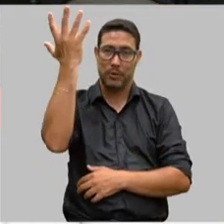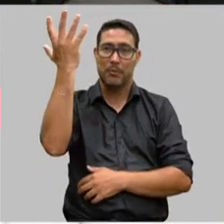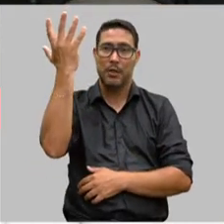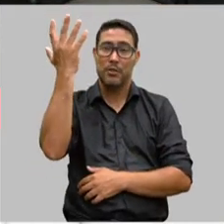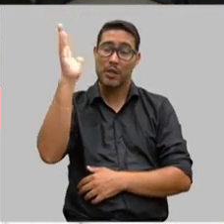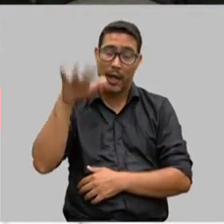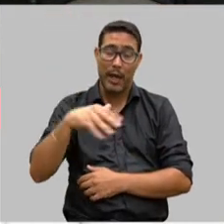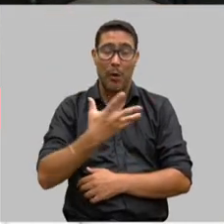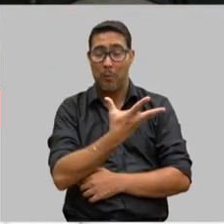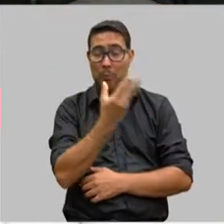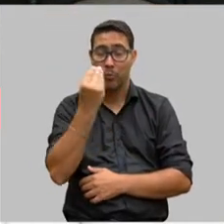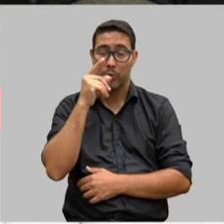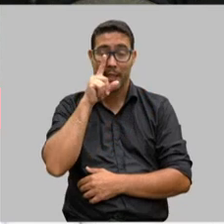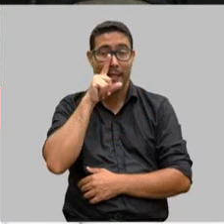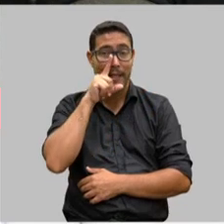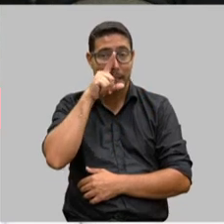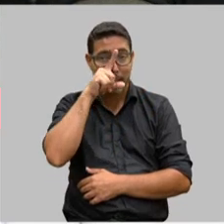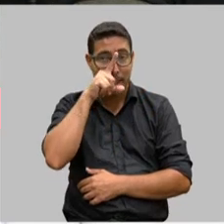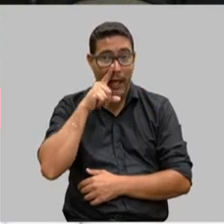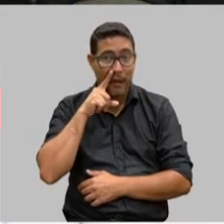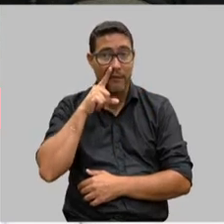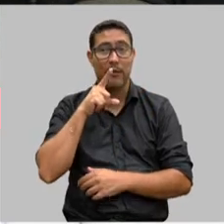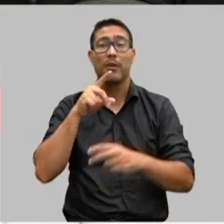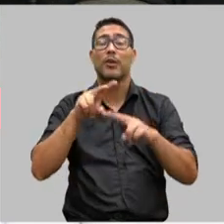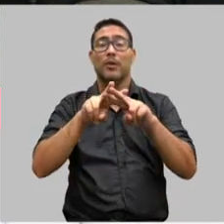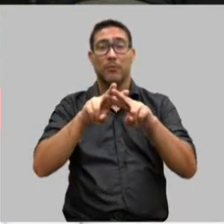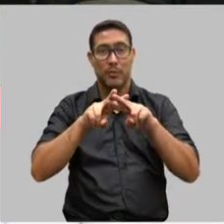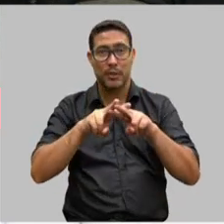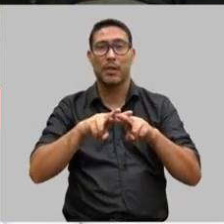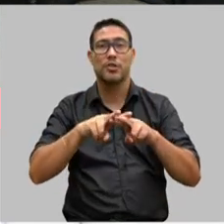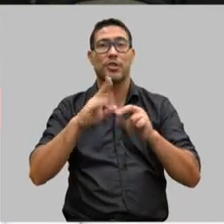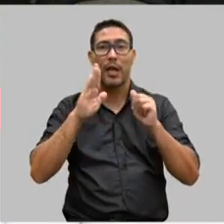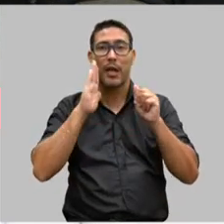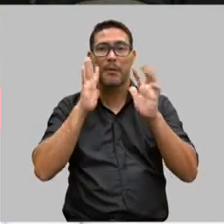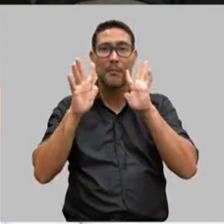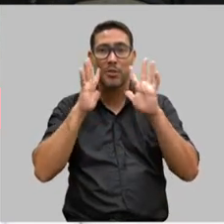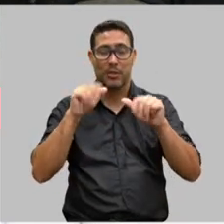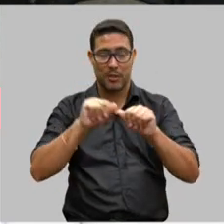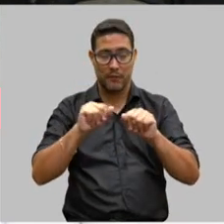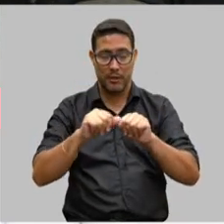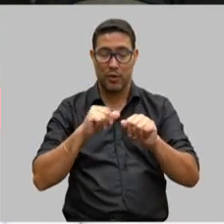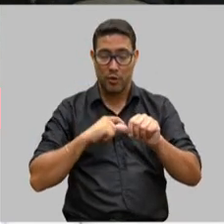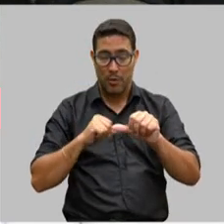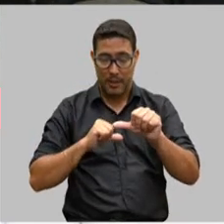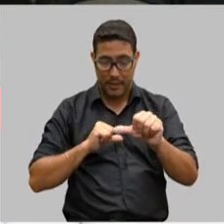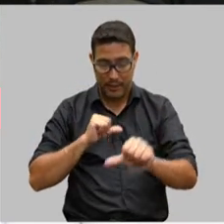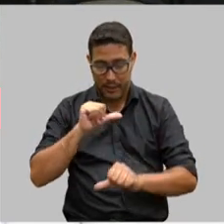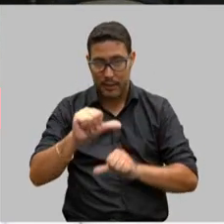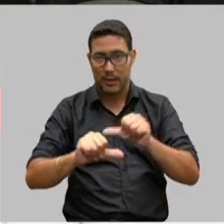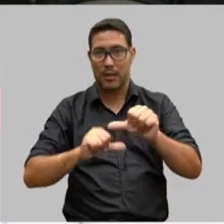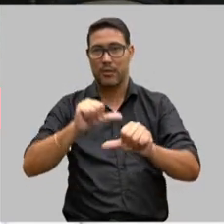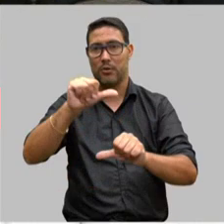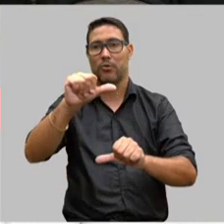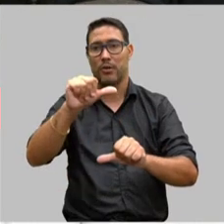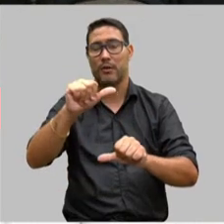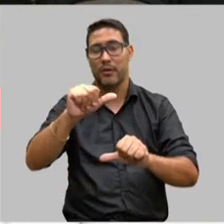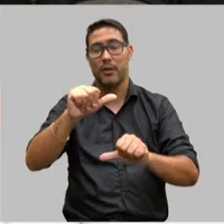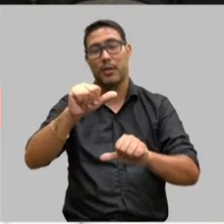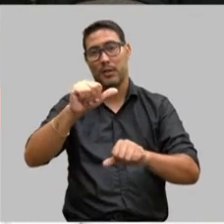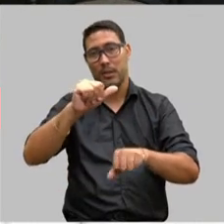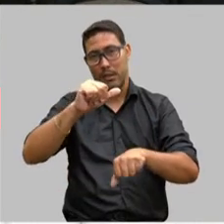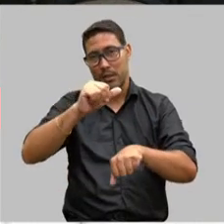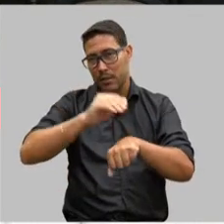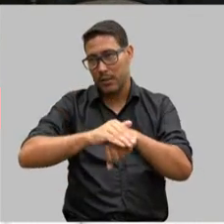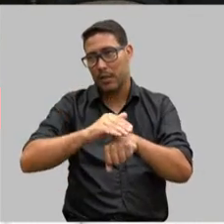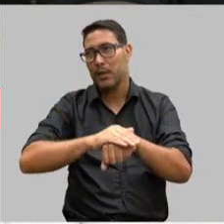grave se nós estamos pensando numa transição. Transições múltiplas. A questão climática, mas a transição